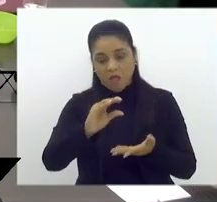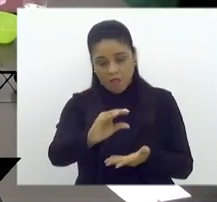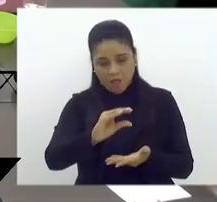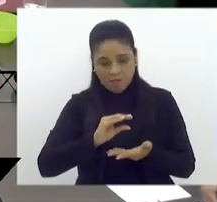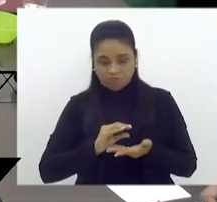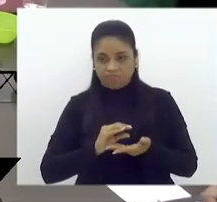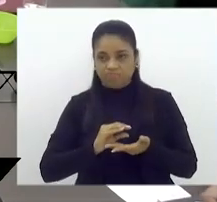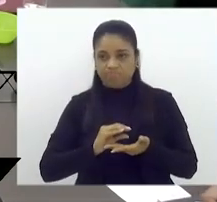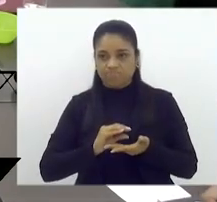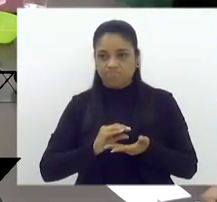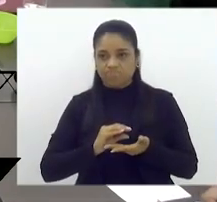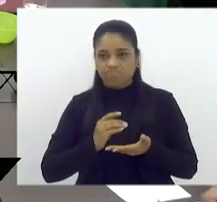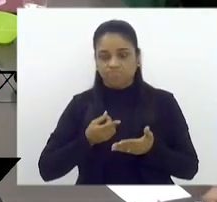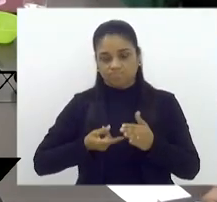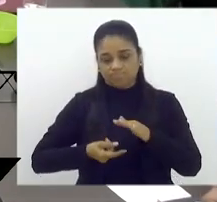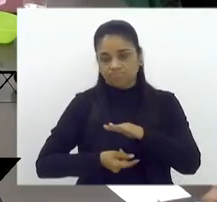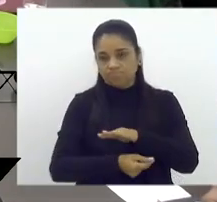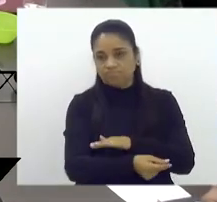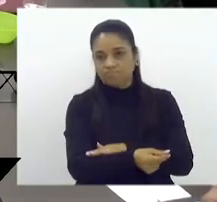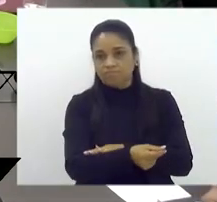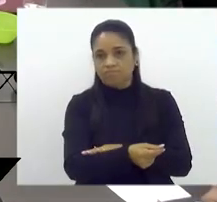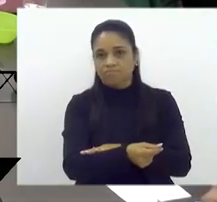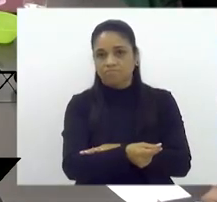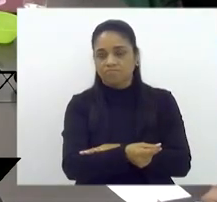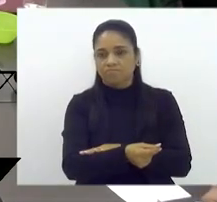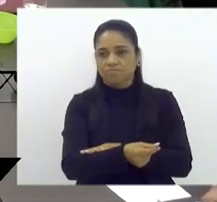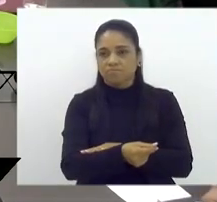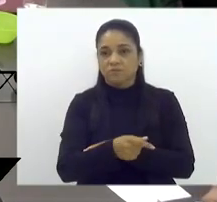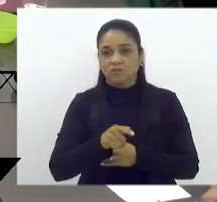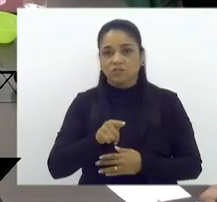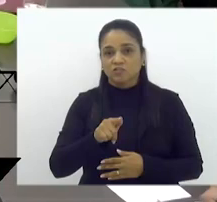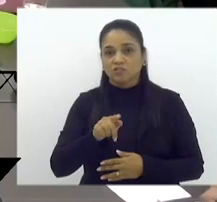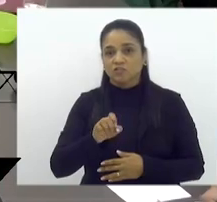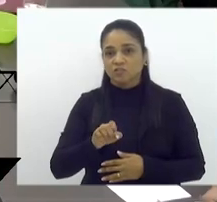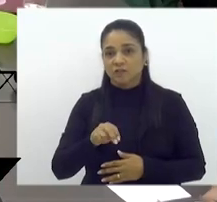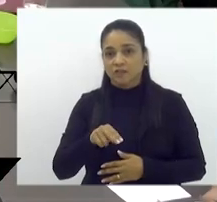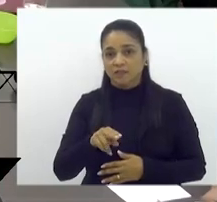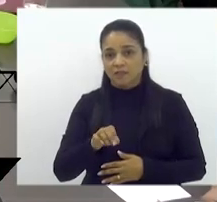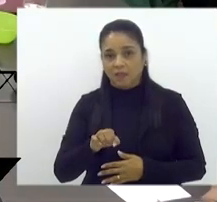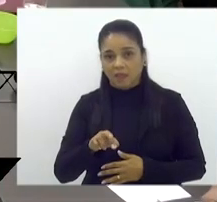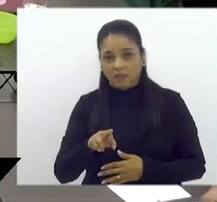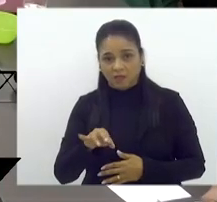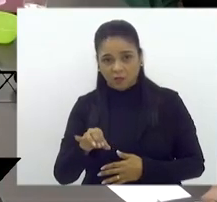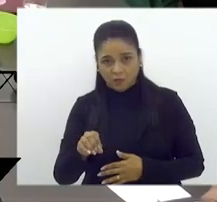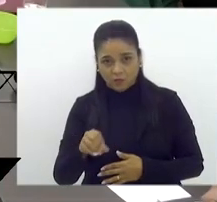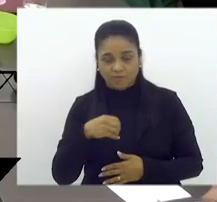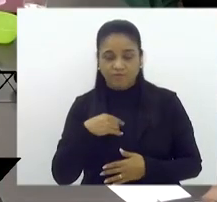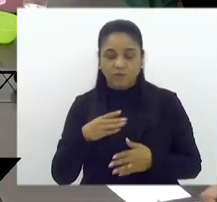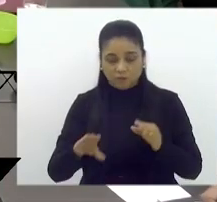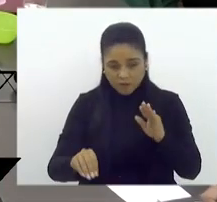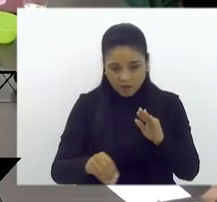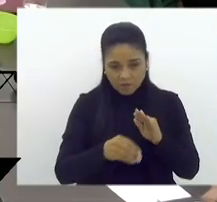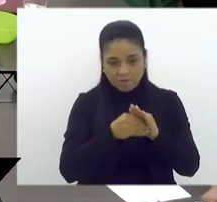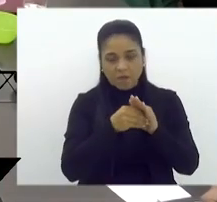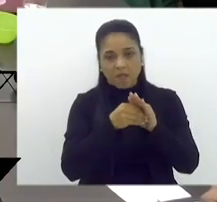genérica. Então, no regresso com as emendas, a gente firma aqui o compromisso